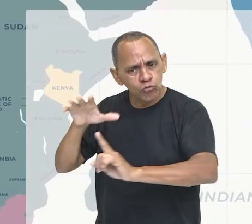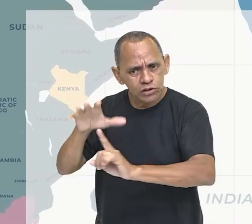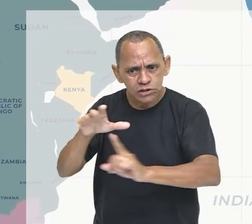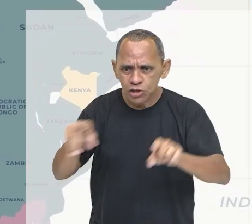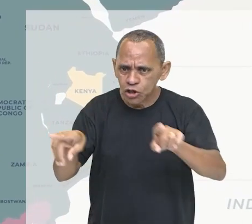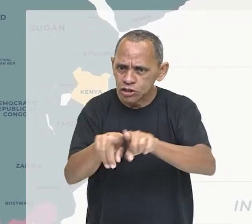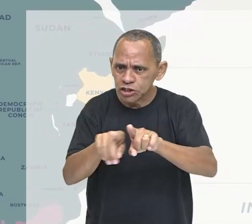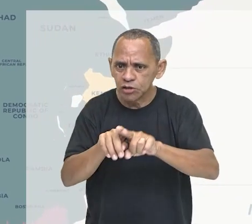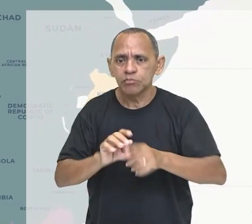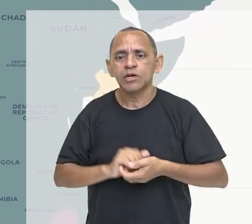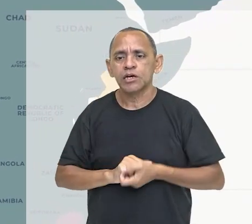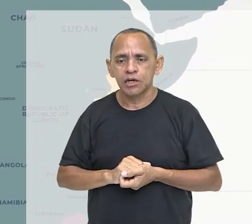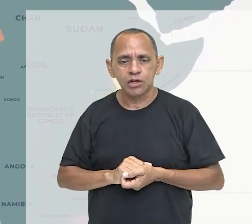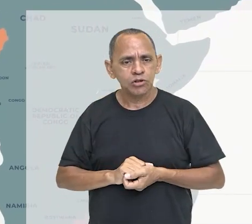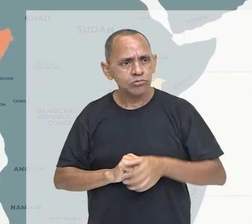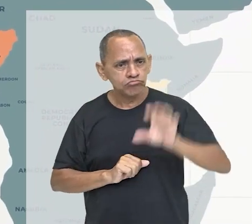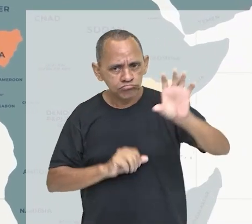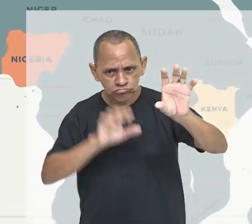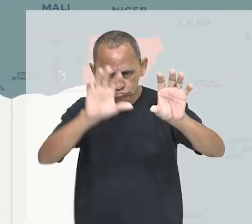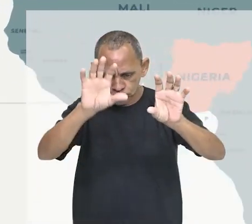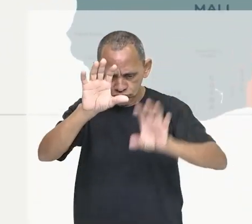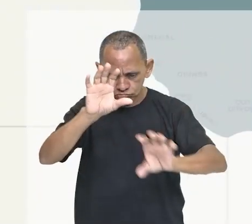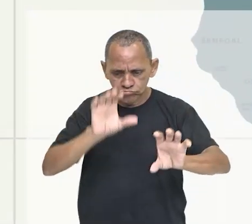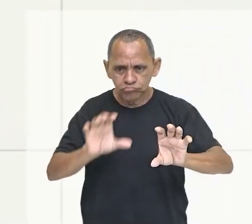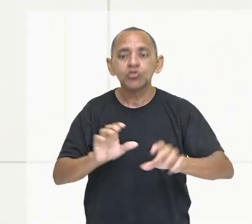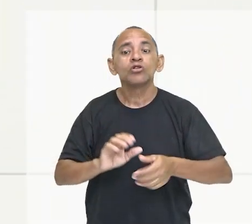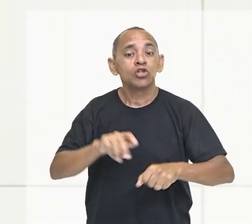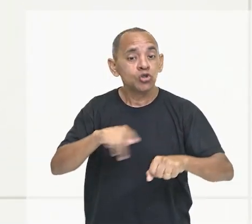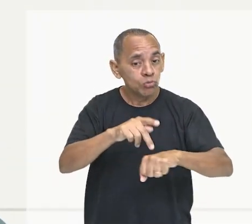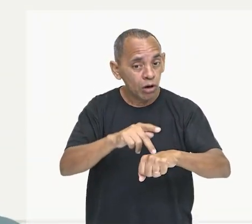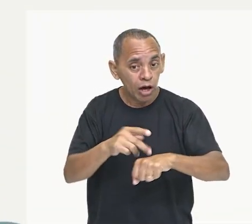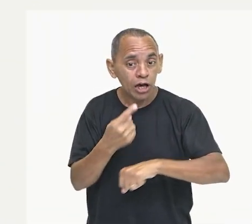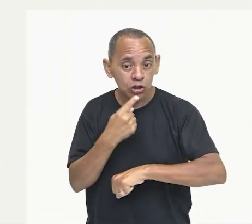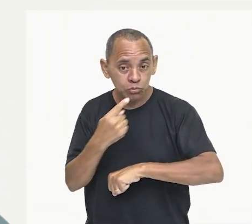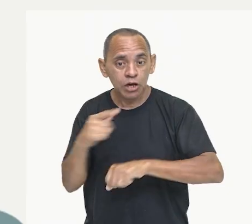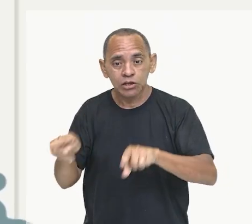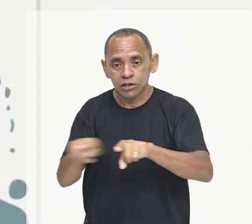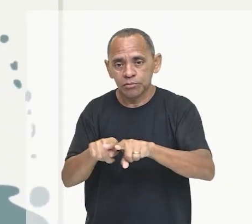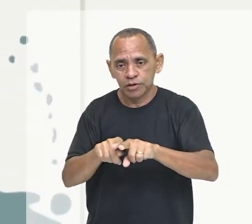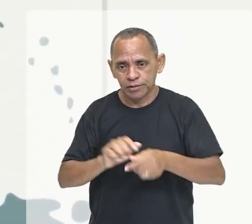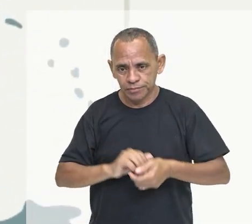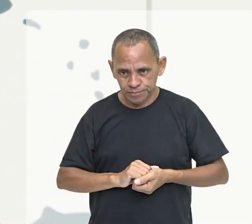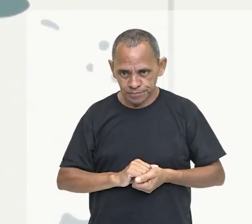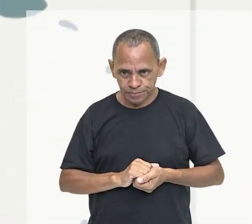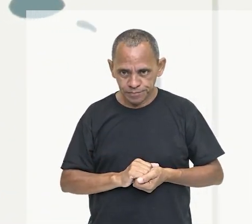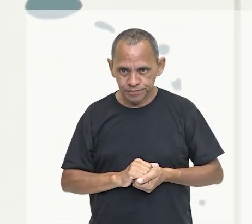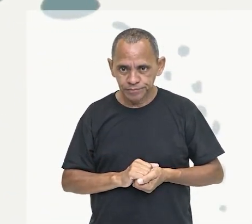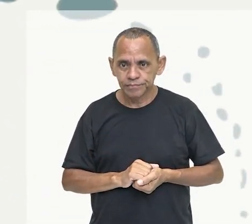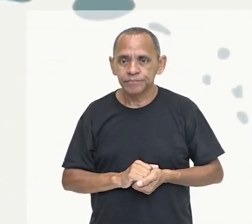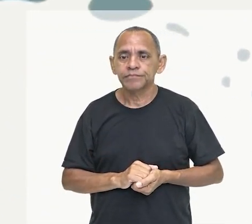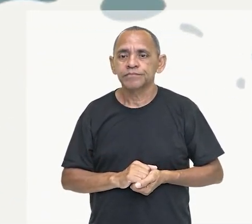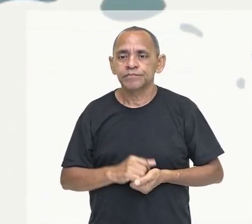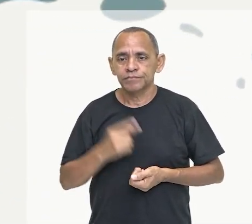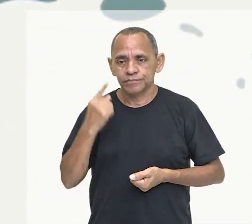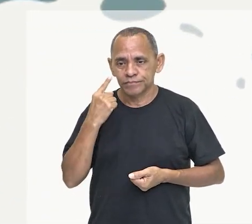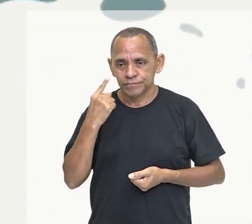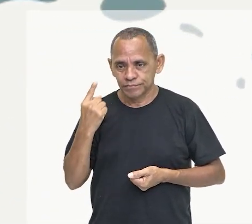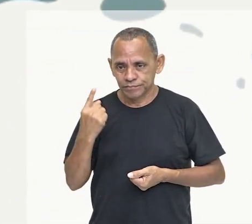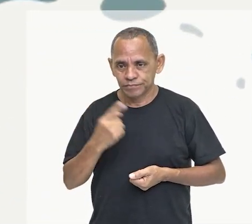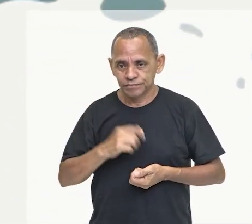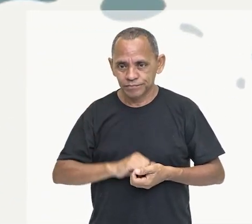ao redor, dos continentes e dos países ali próximos, ok? Ali também temos